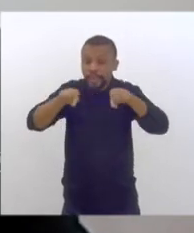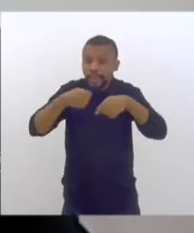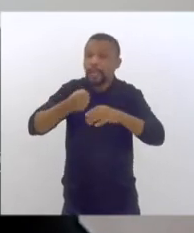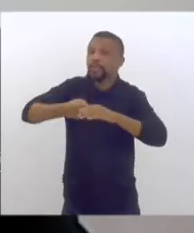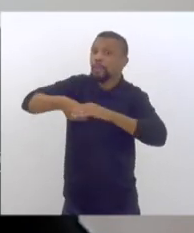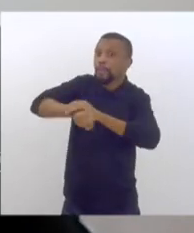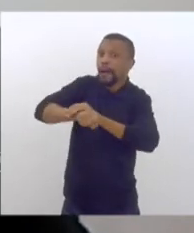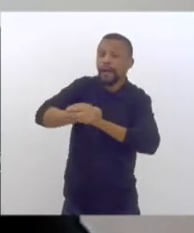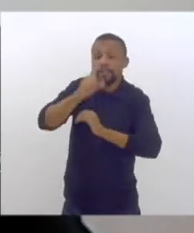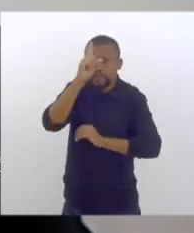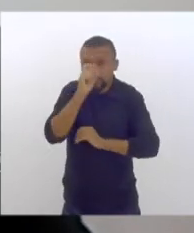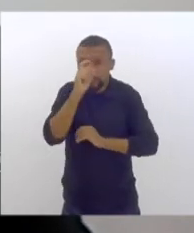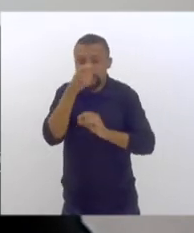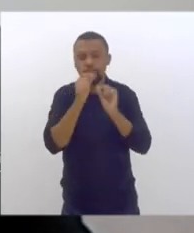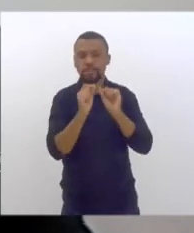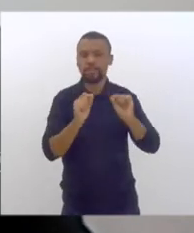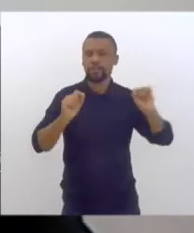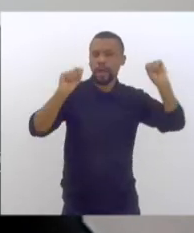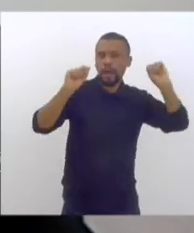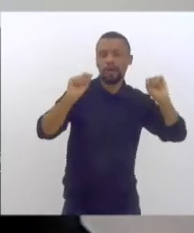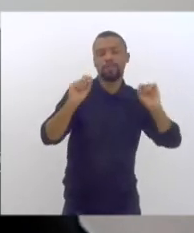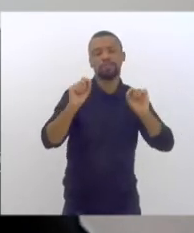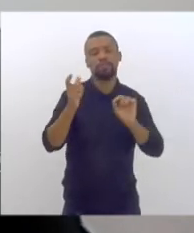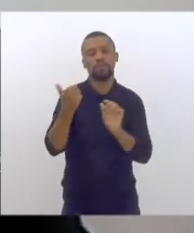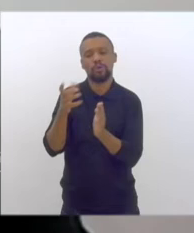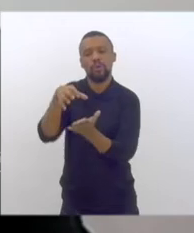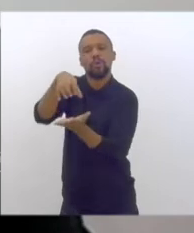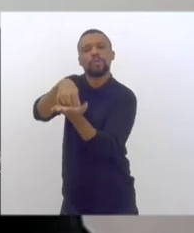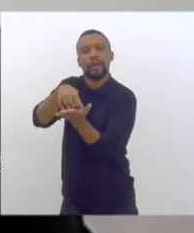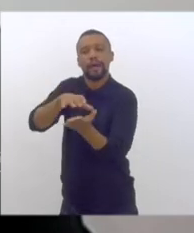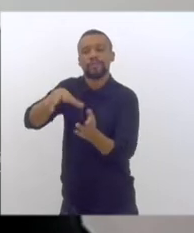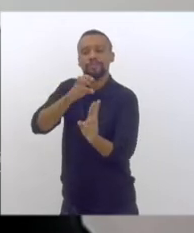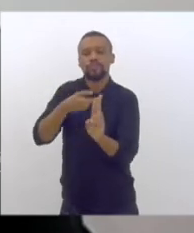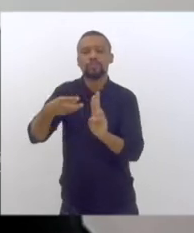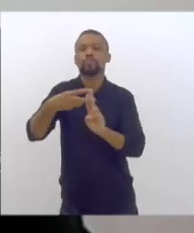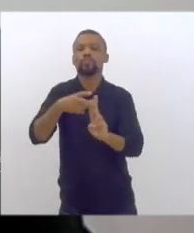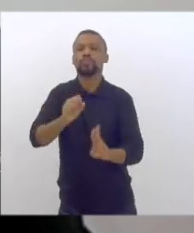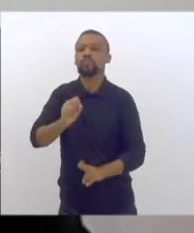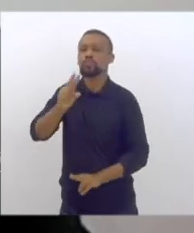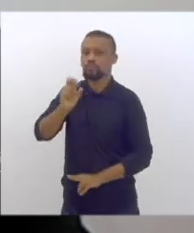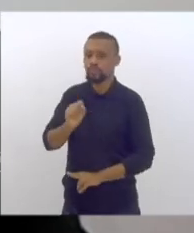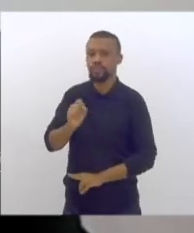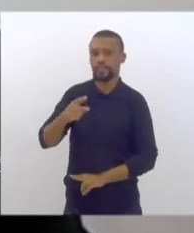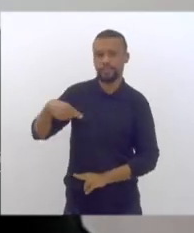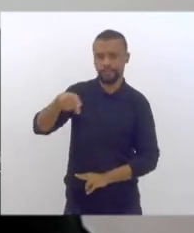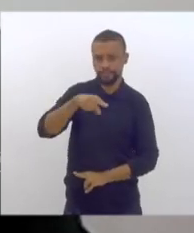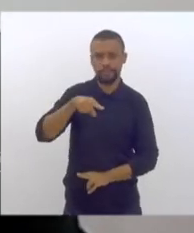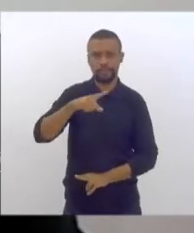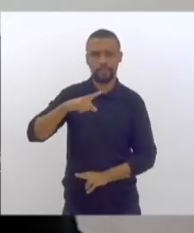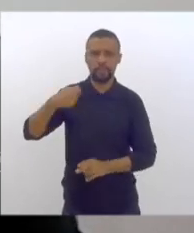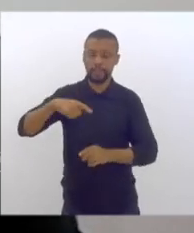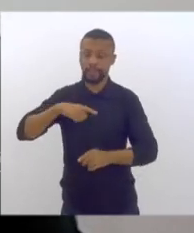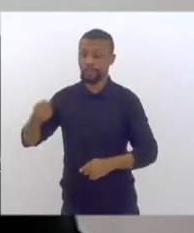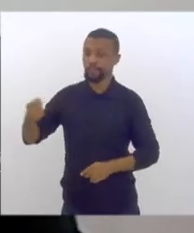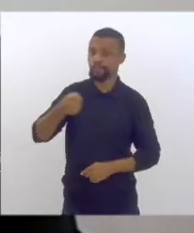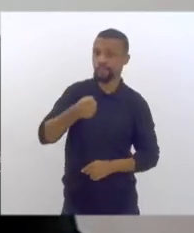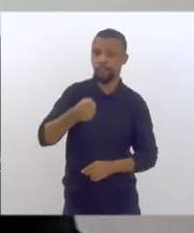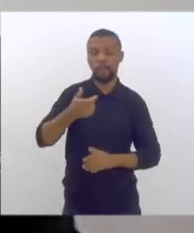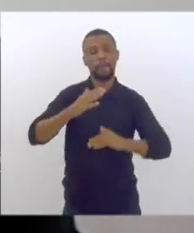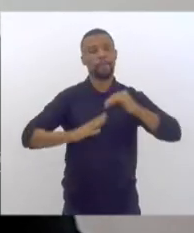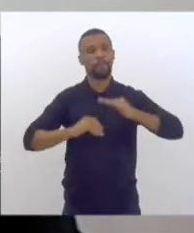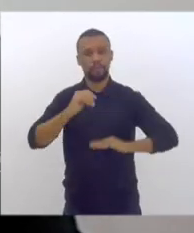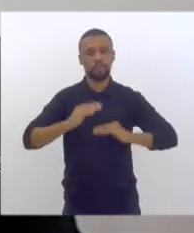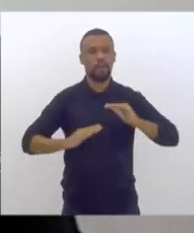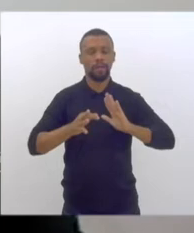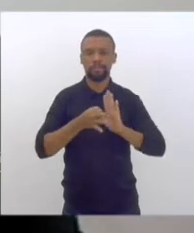parto em hospitais clínicas unidades integrantes do Sistema Único de Saúde suíte parecer